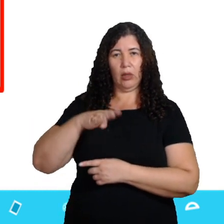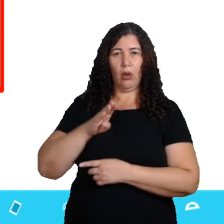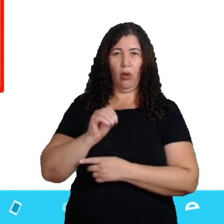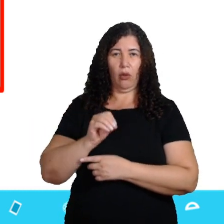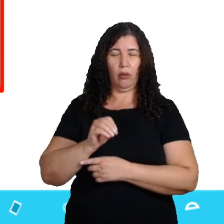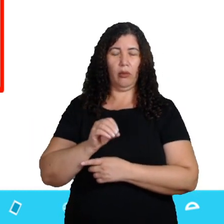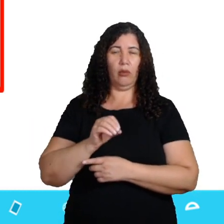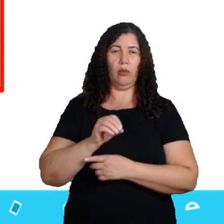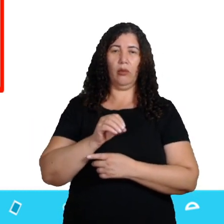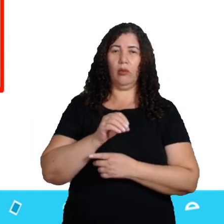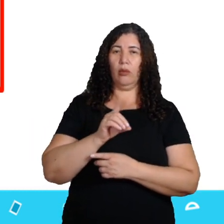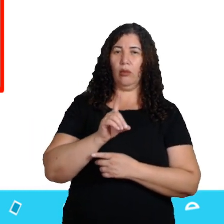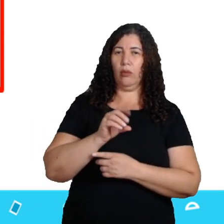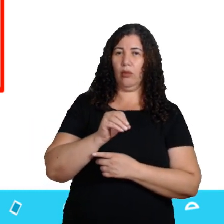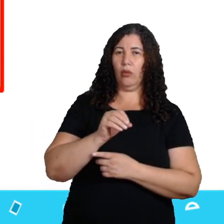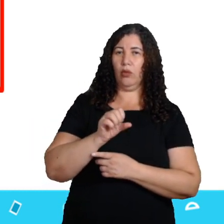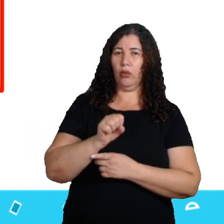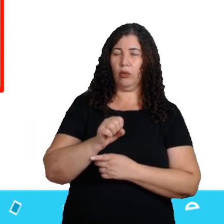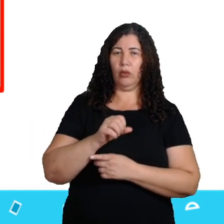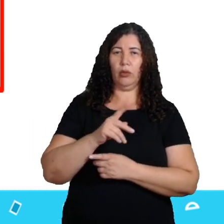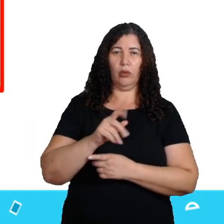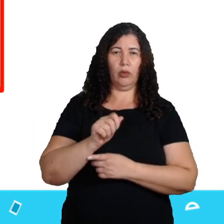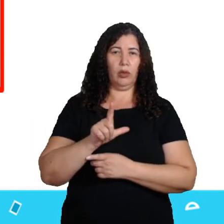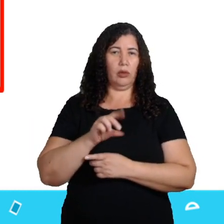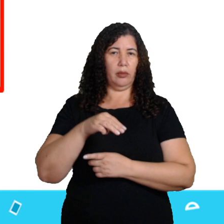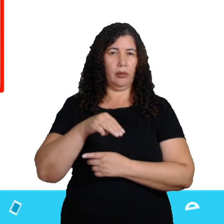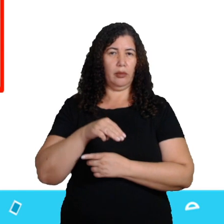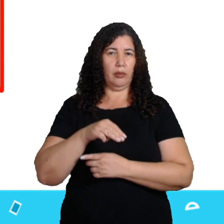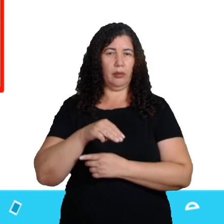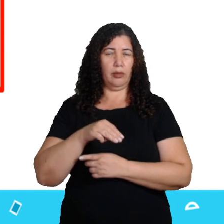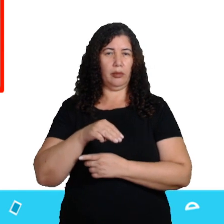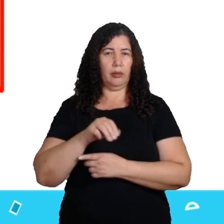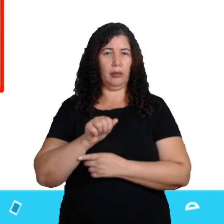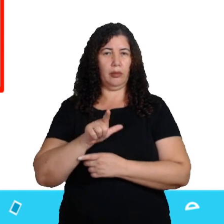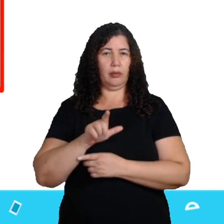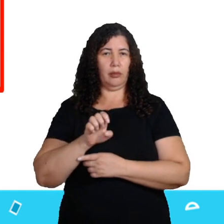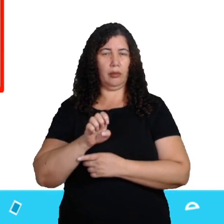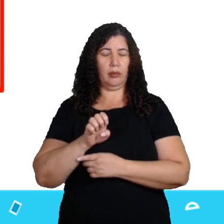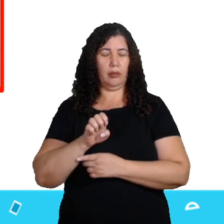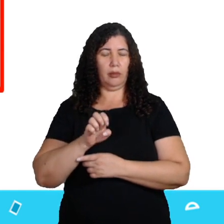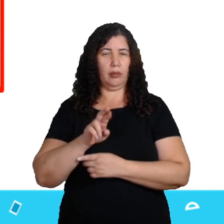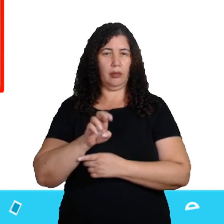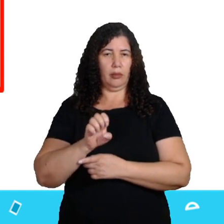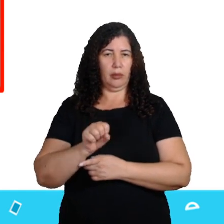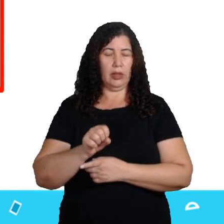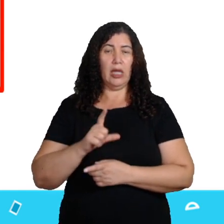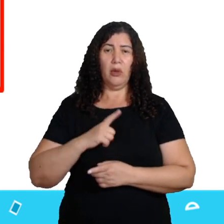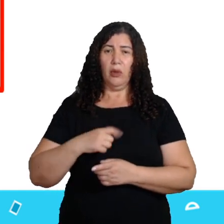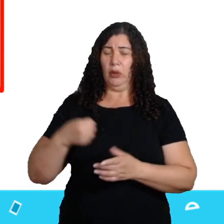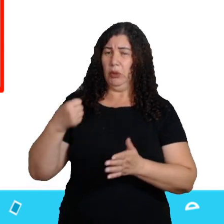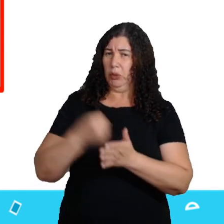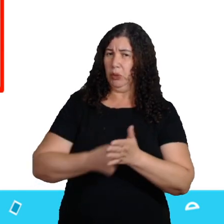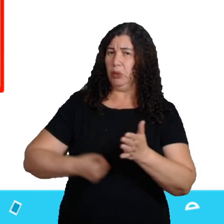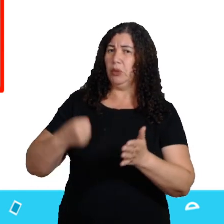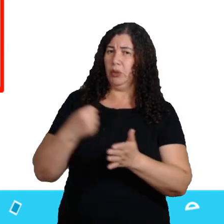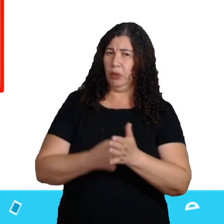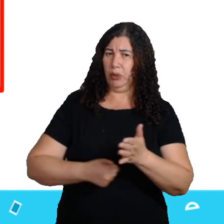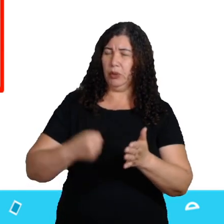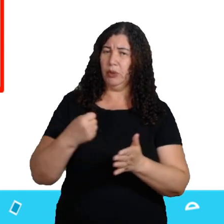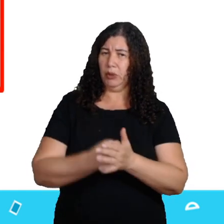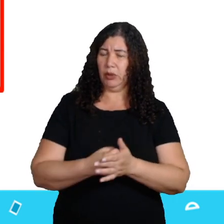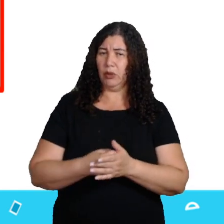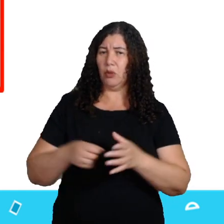dos Palmares. Zumbi é um dos símbolos de resistência e luta